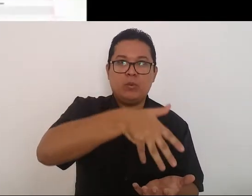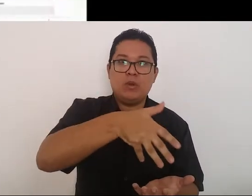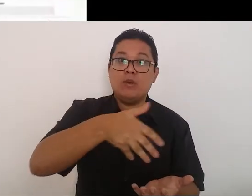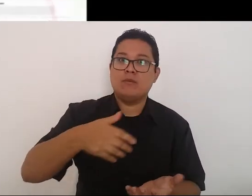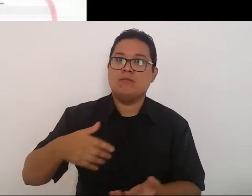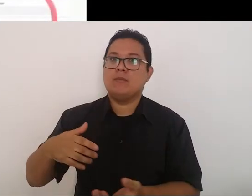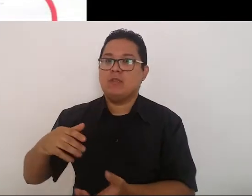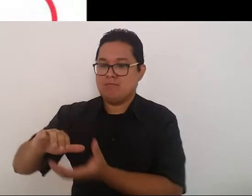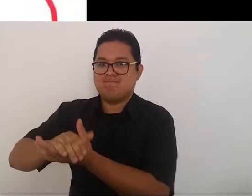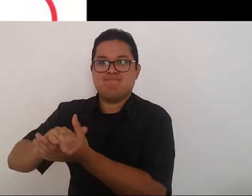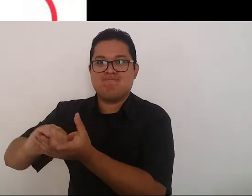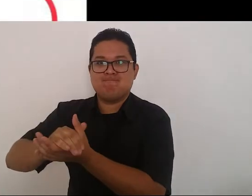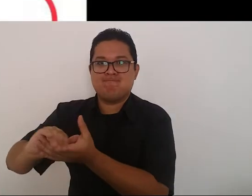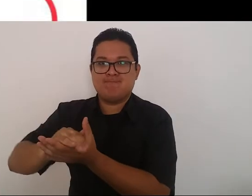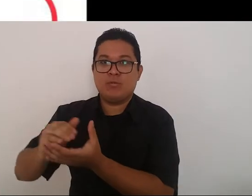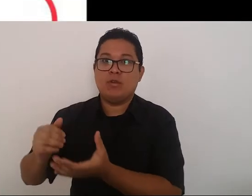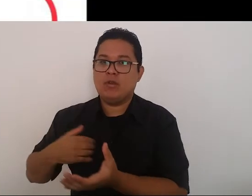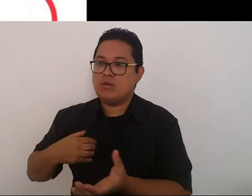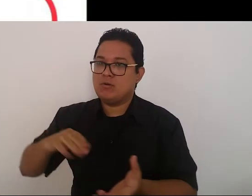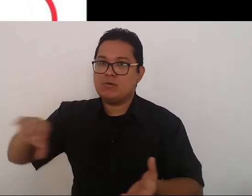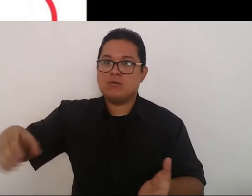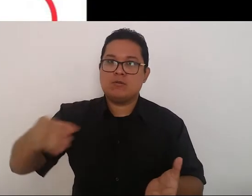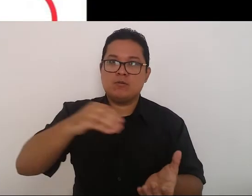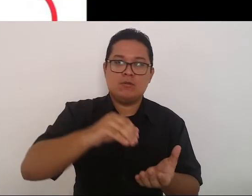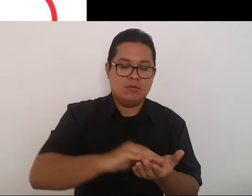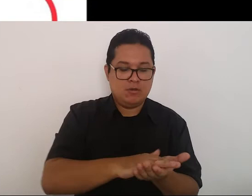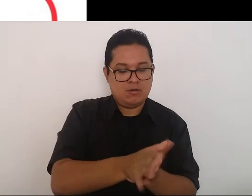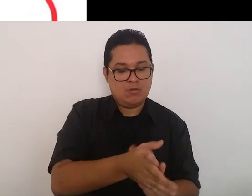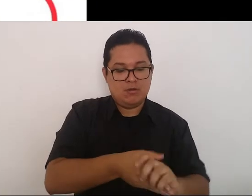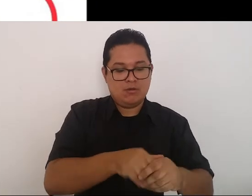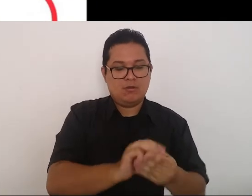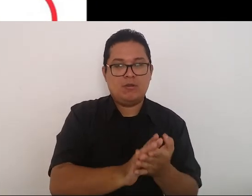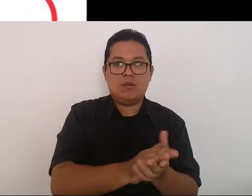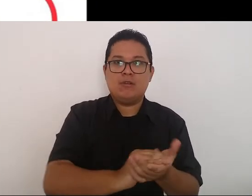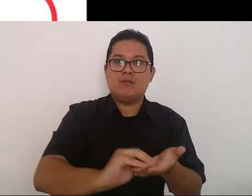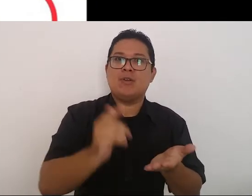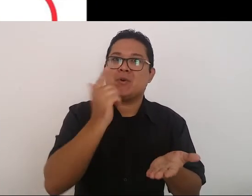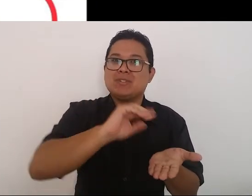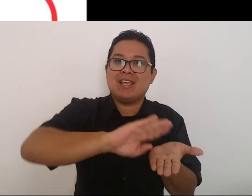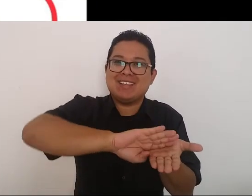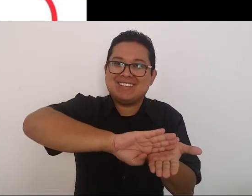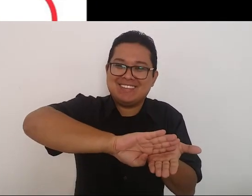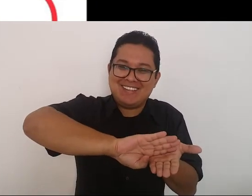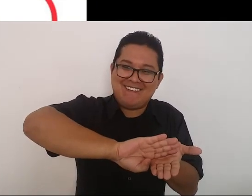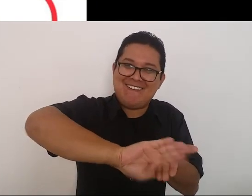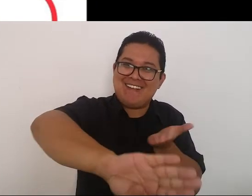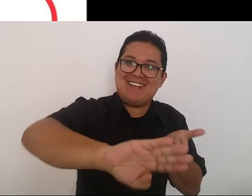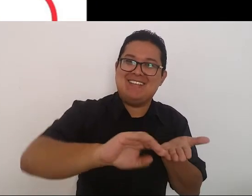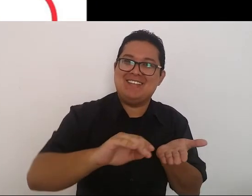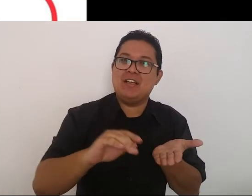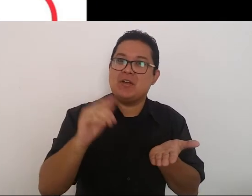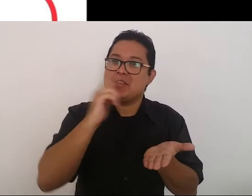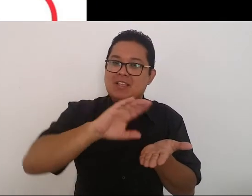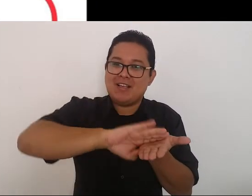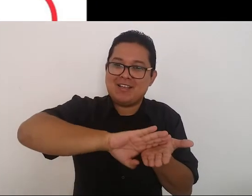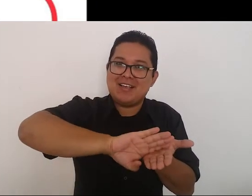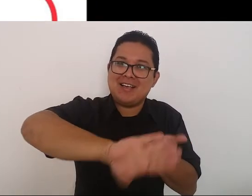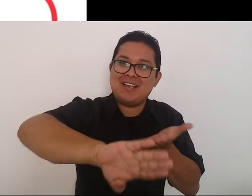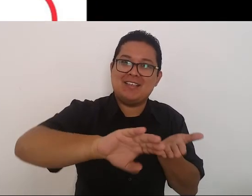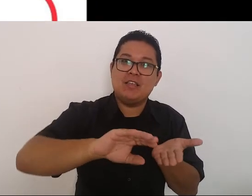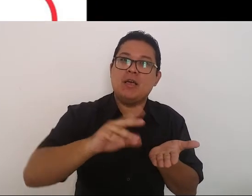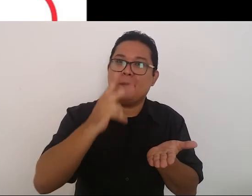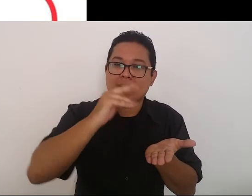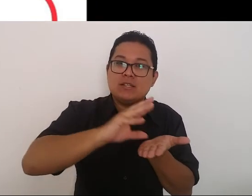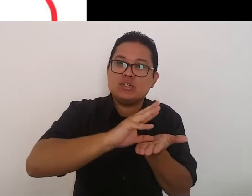e atua dessa forma aqui, ó, formando as micelas. O álcool também, professor,